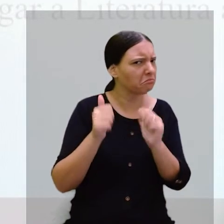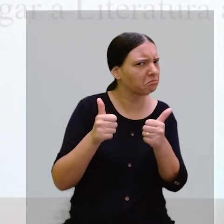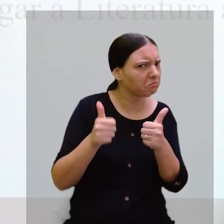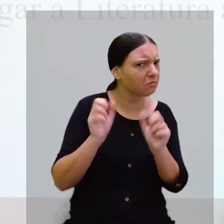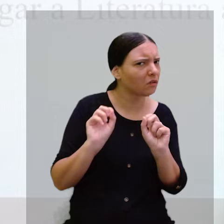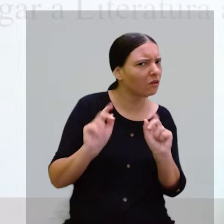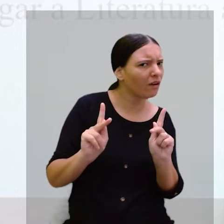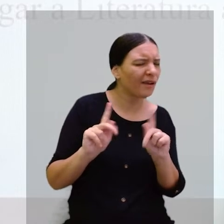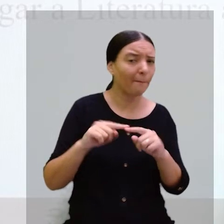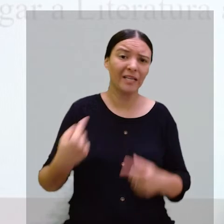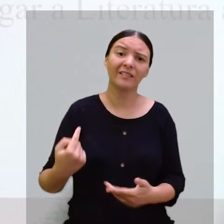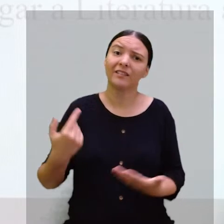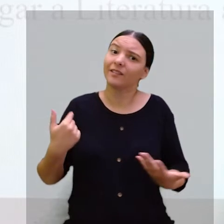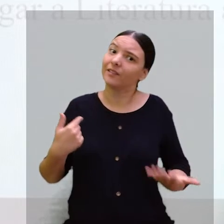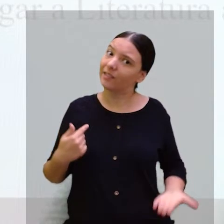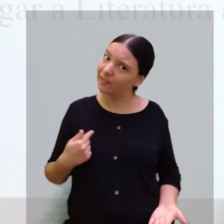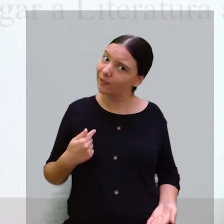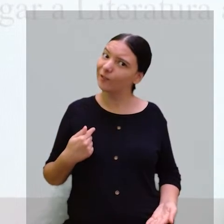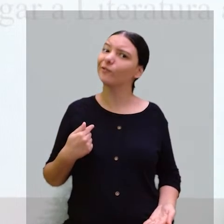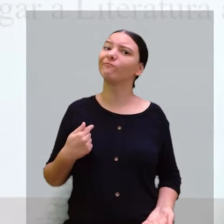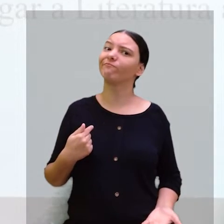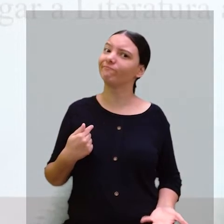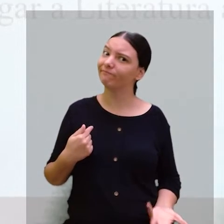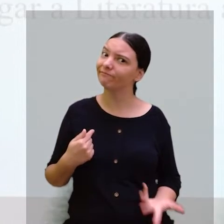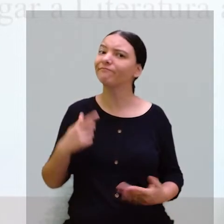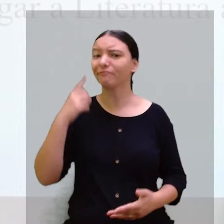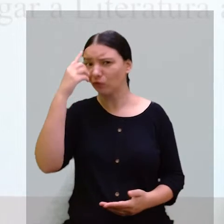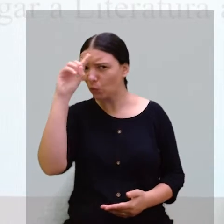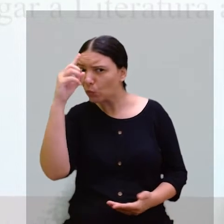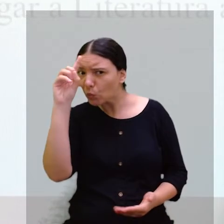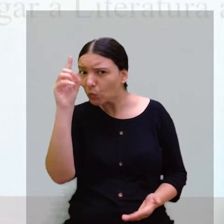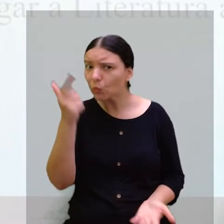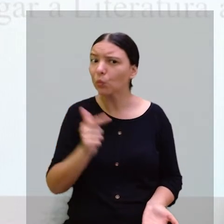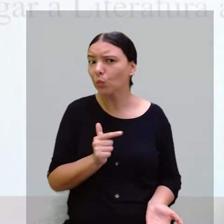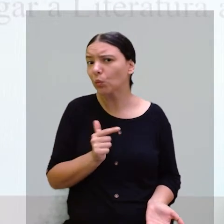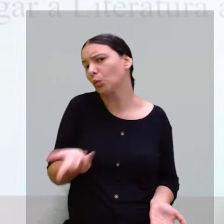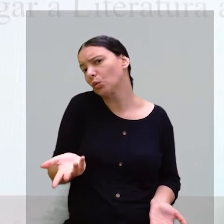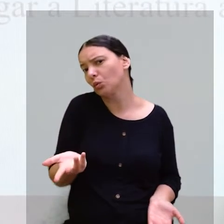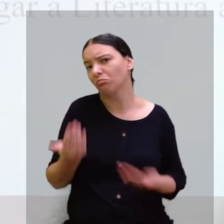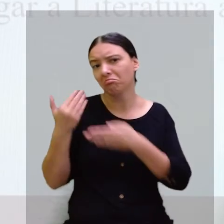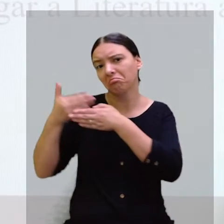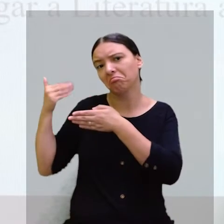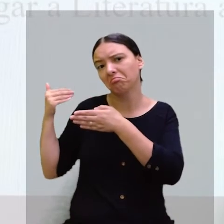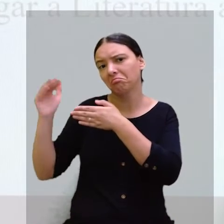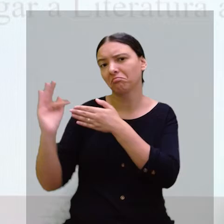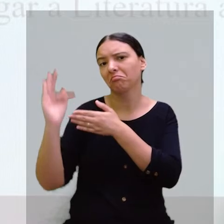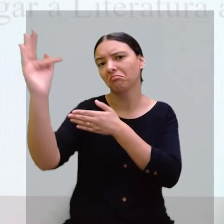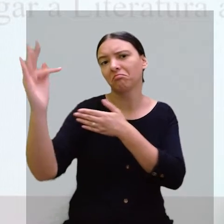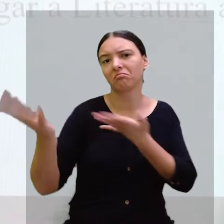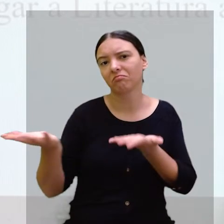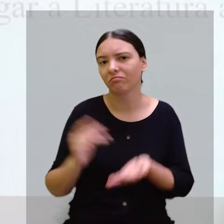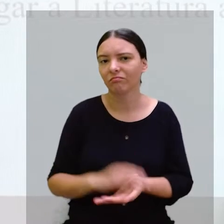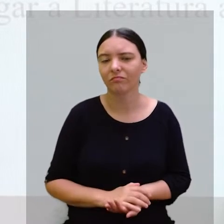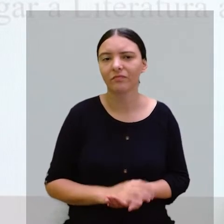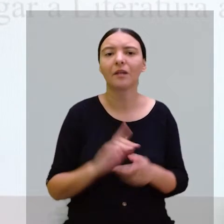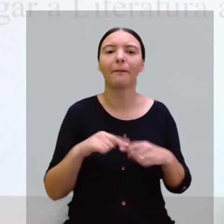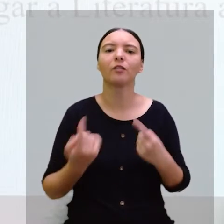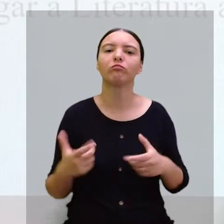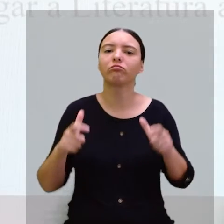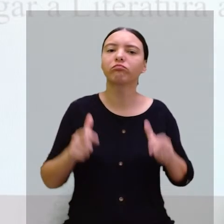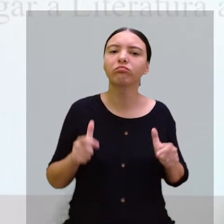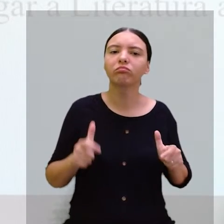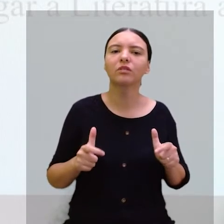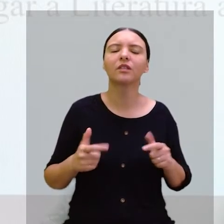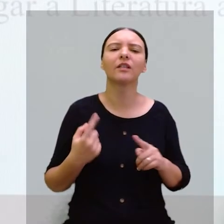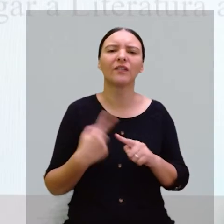legítimo. Mas eu cá tenho meu pé de dúvida. Assim, a gente não sabe exatamente, então, por que está nesse lugar. Então tem